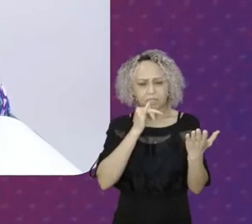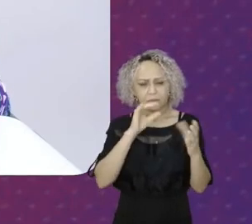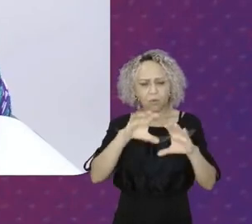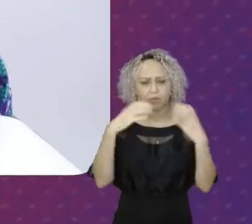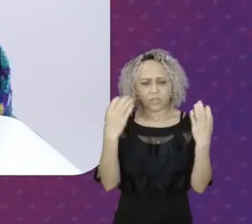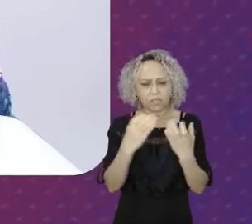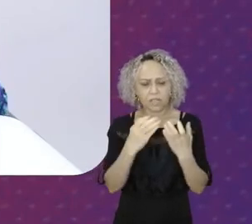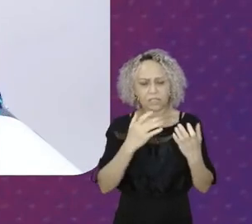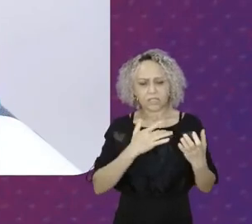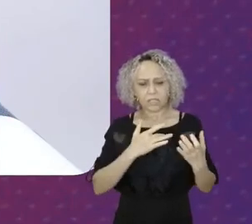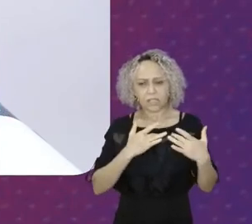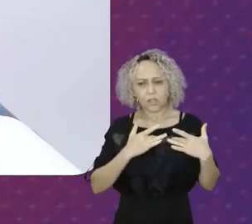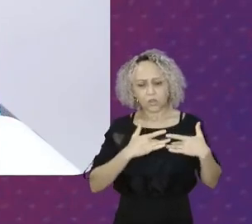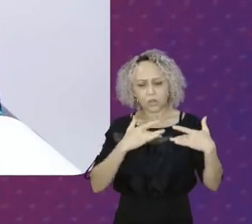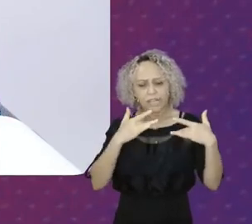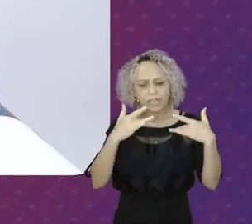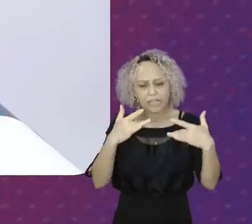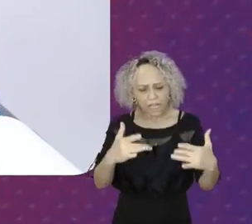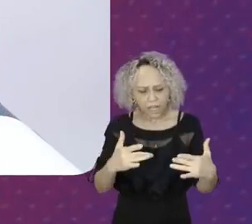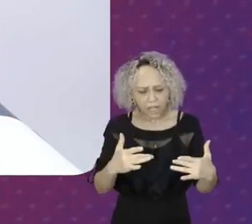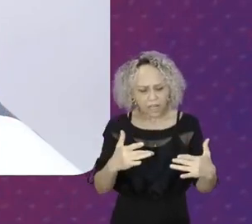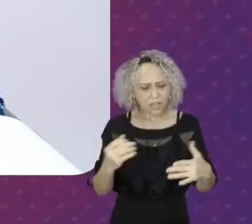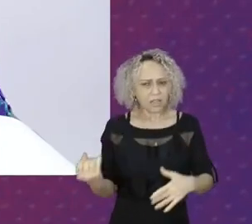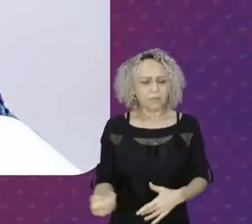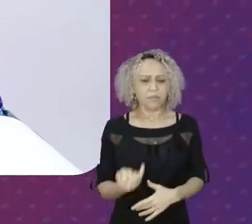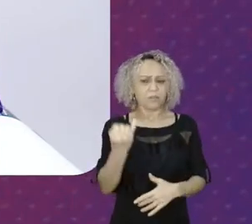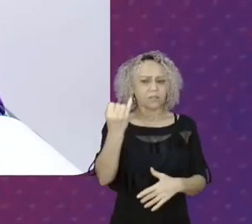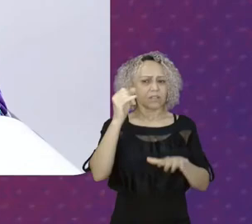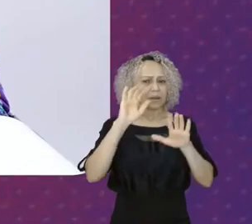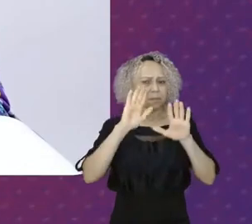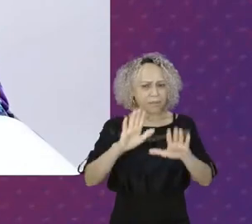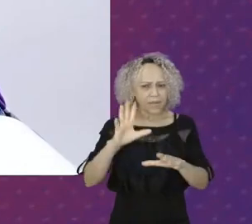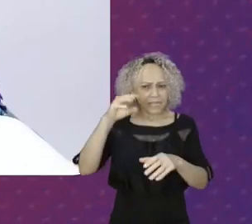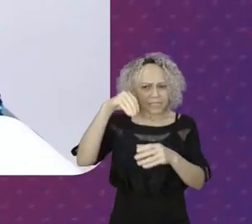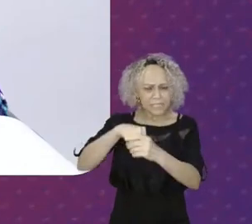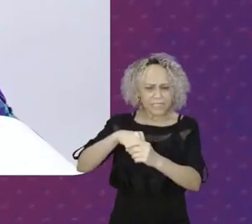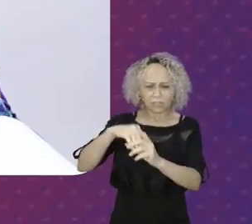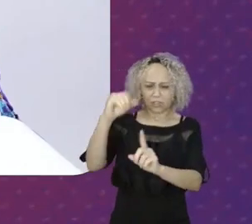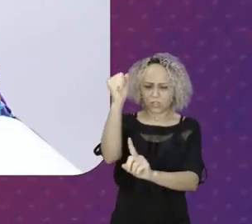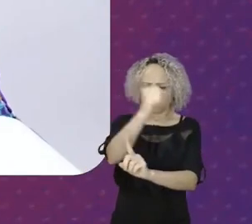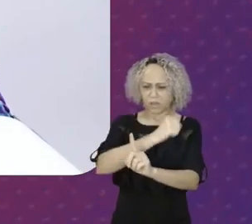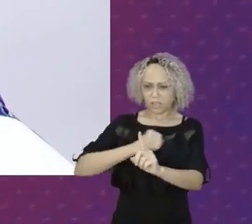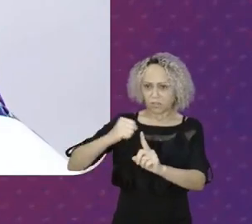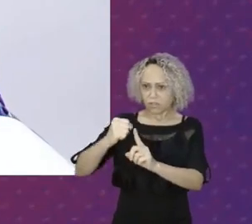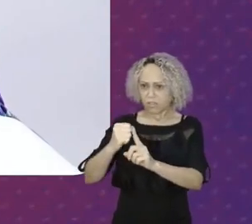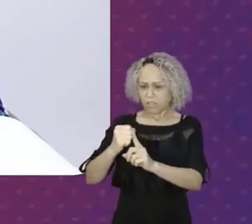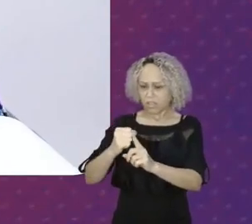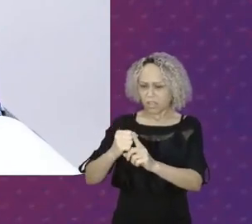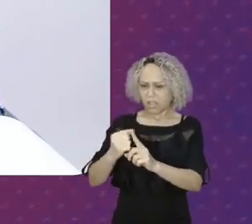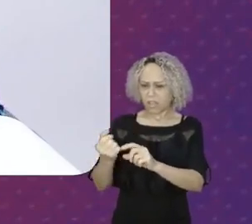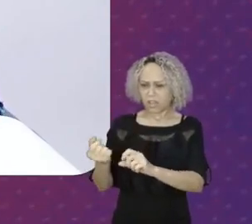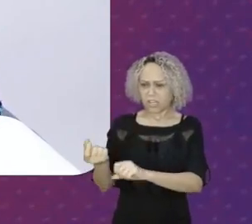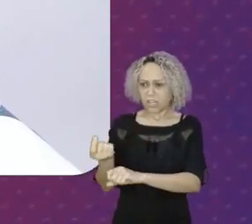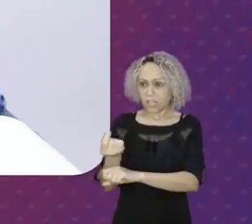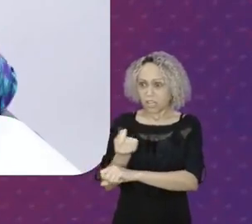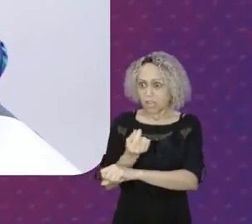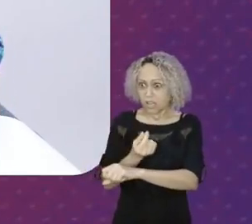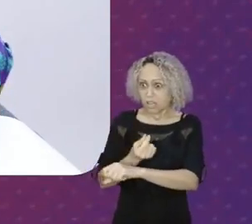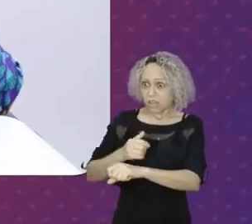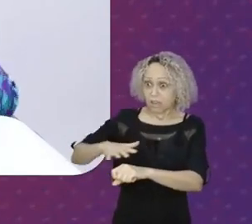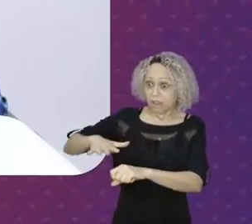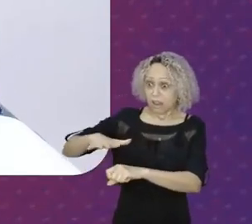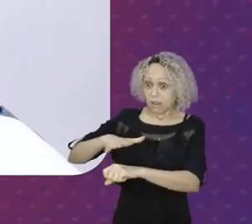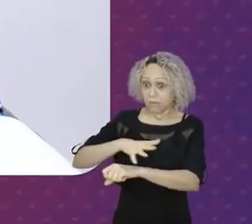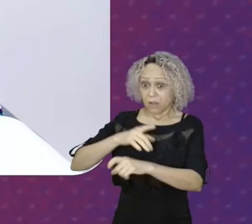importante. O problema é que dentro de uma estrutura, de uma sociedade capitalista, que tudo vira dinheiro, né, esse trabalho